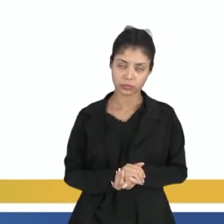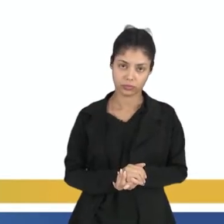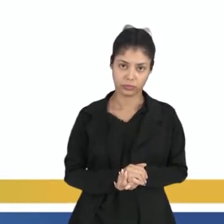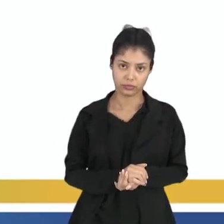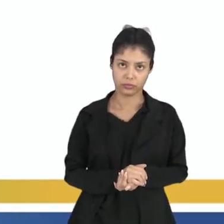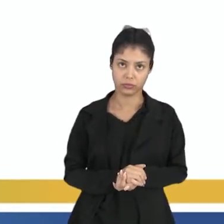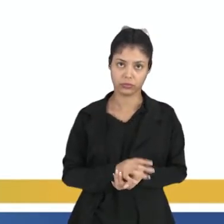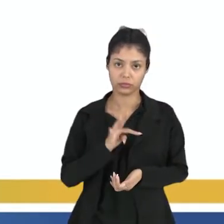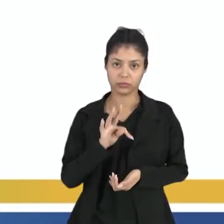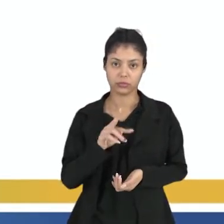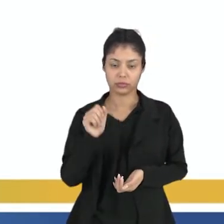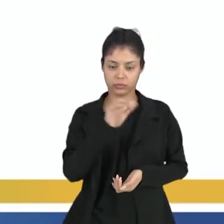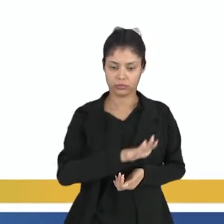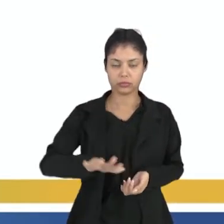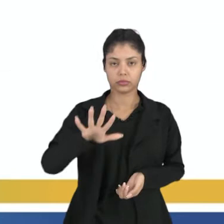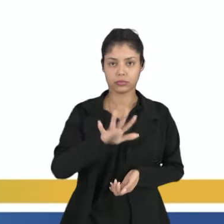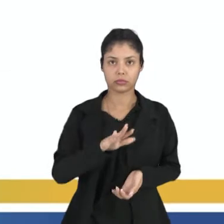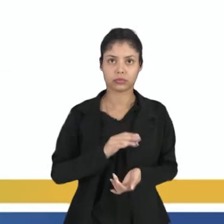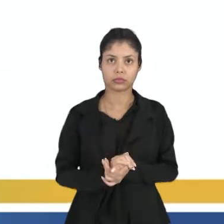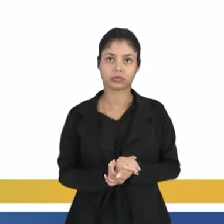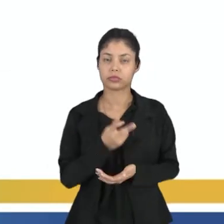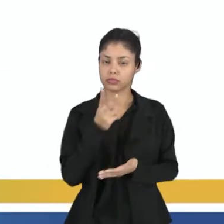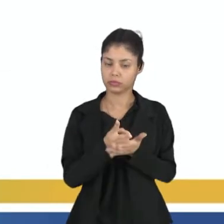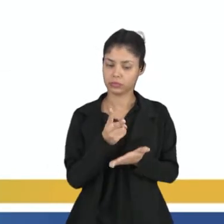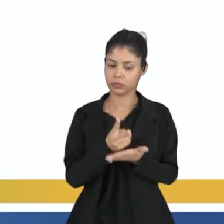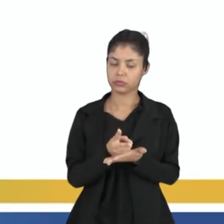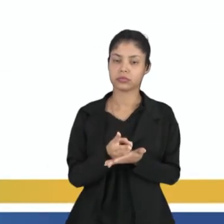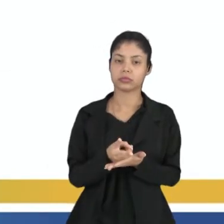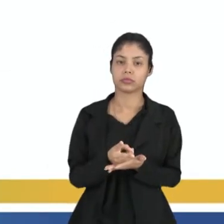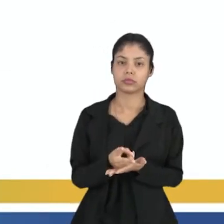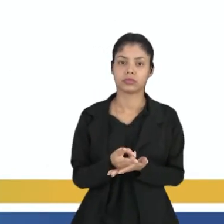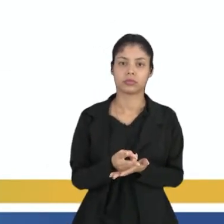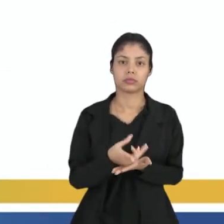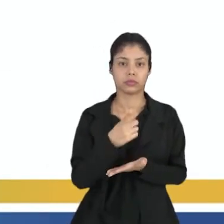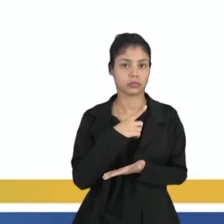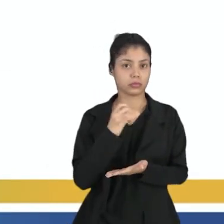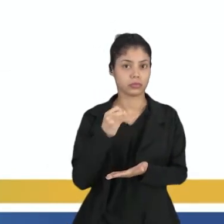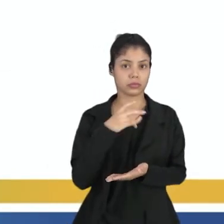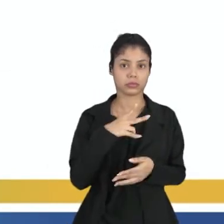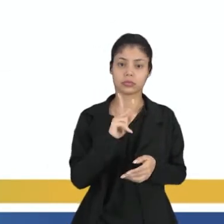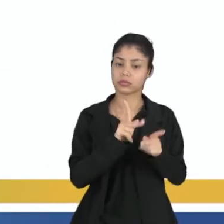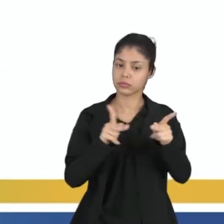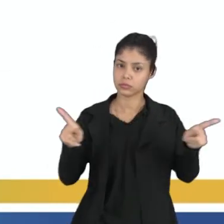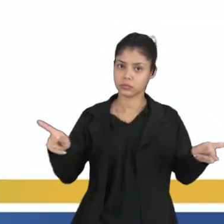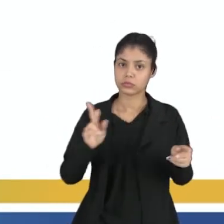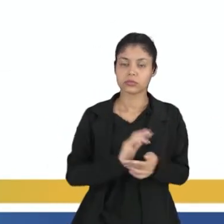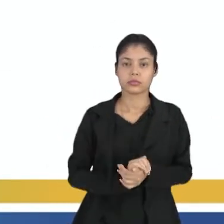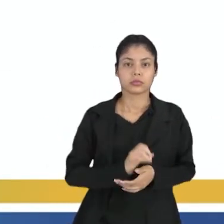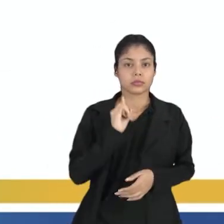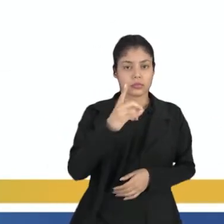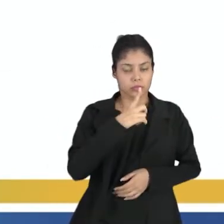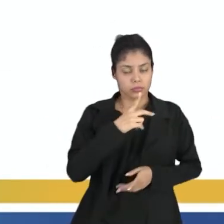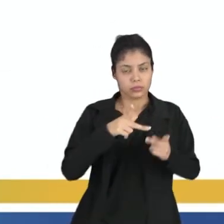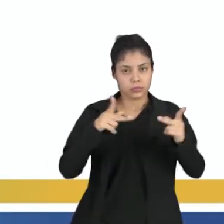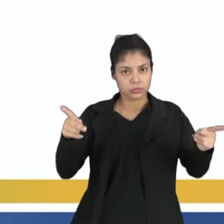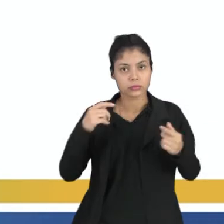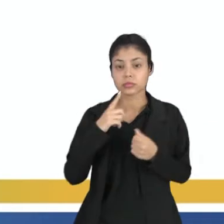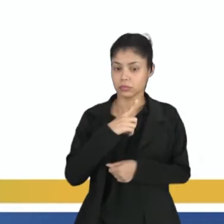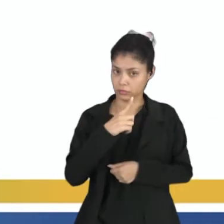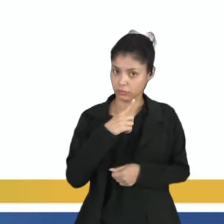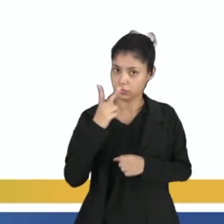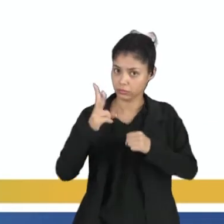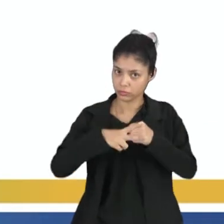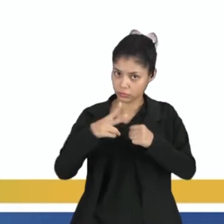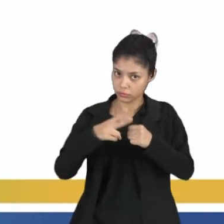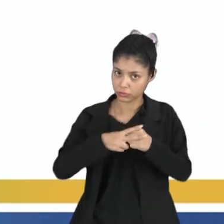nos transitivos indiretos é justamente se tem a preposição. Se tem a preposição e eu tenho